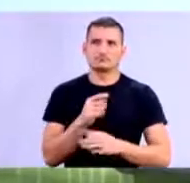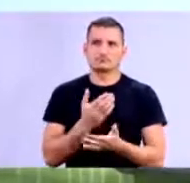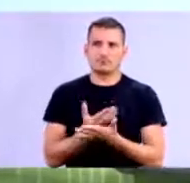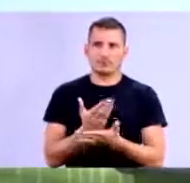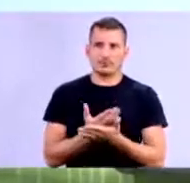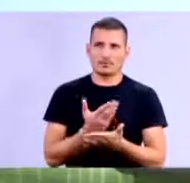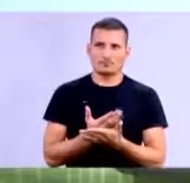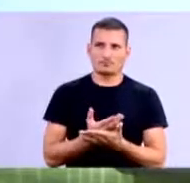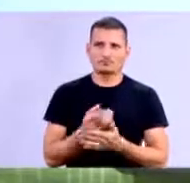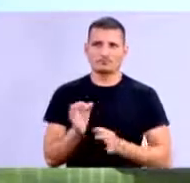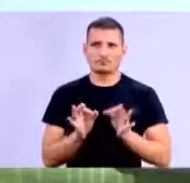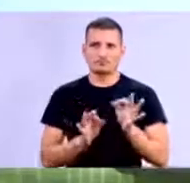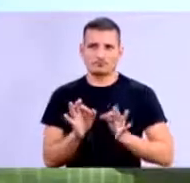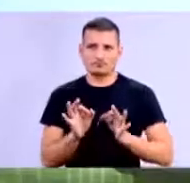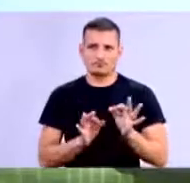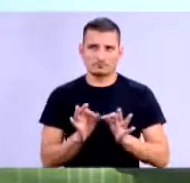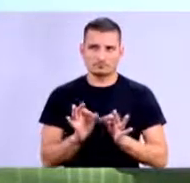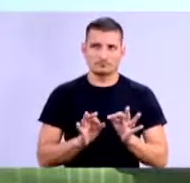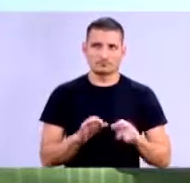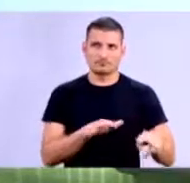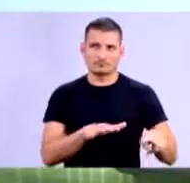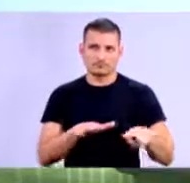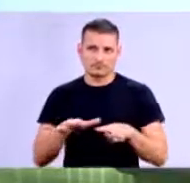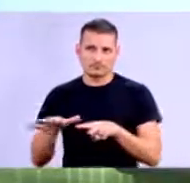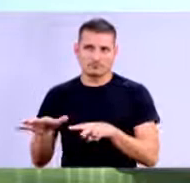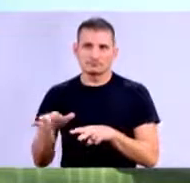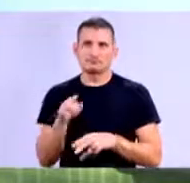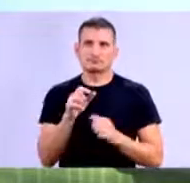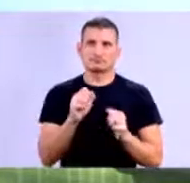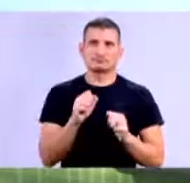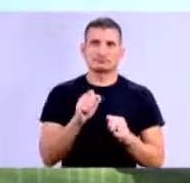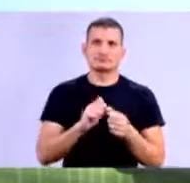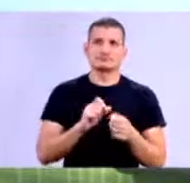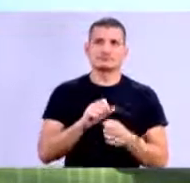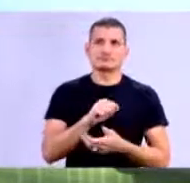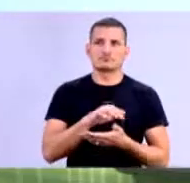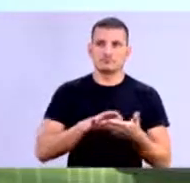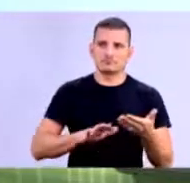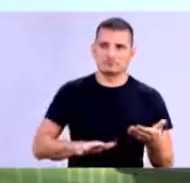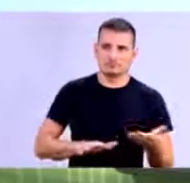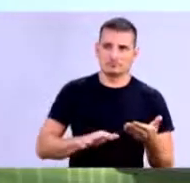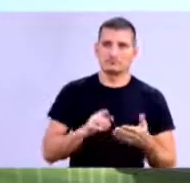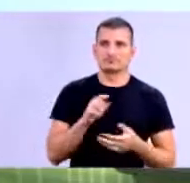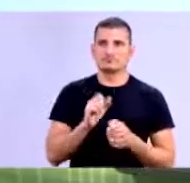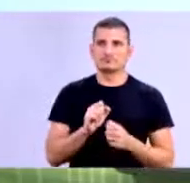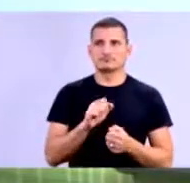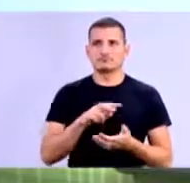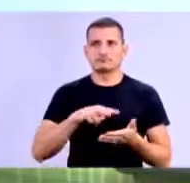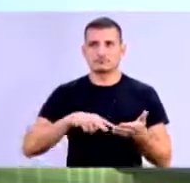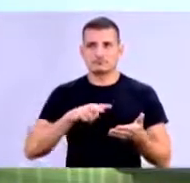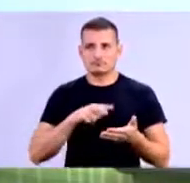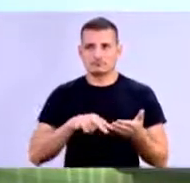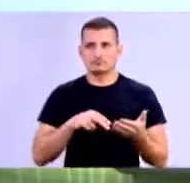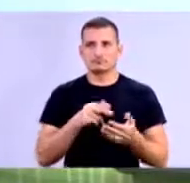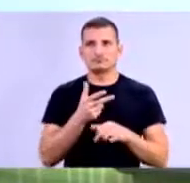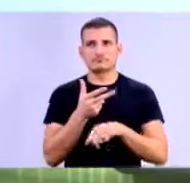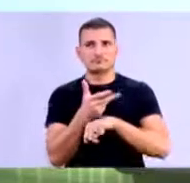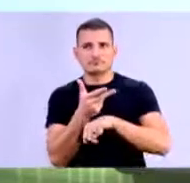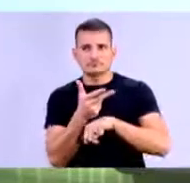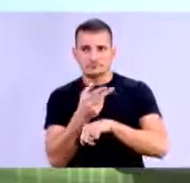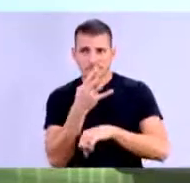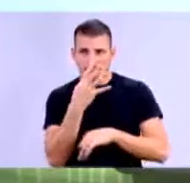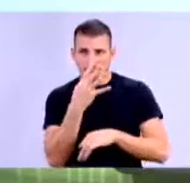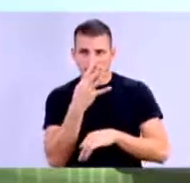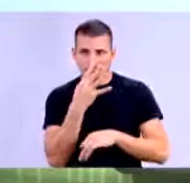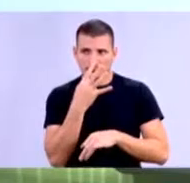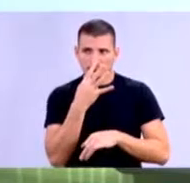estudar, se organizar durante a semana, para que você possa executar a atividade, para que você possa ler, assistir o vídeo, para que você